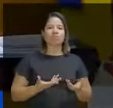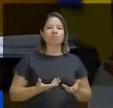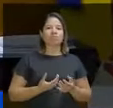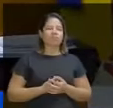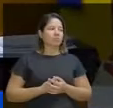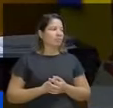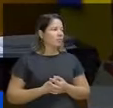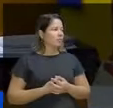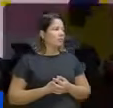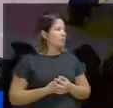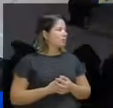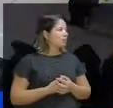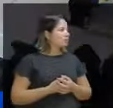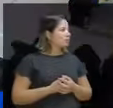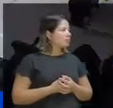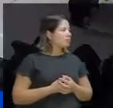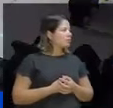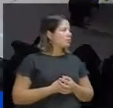4.